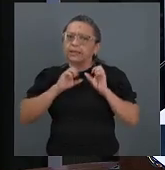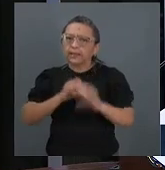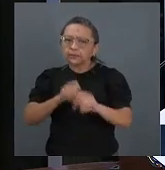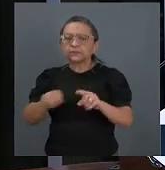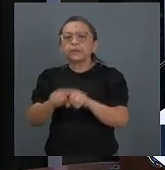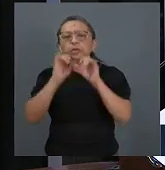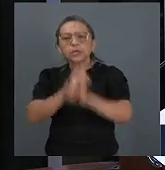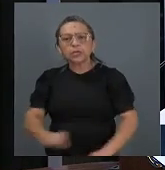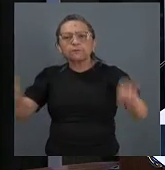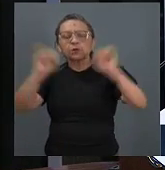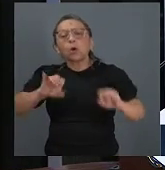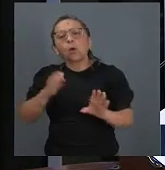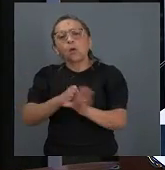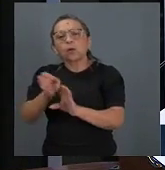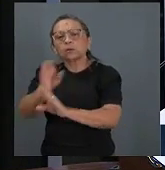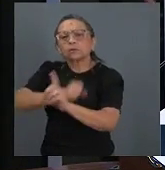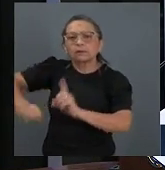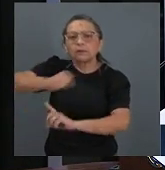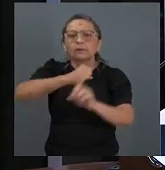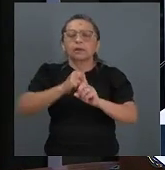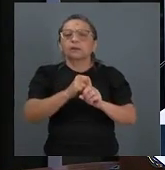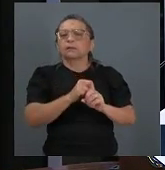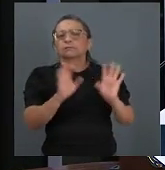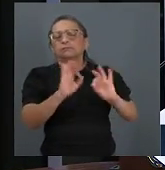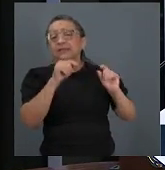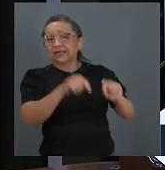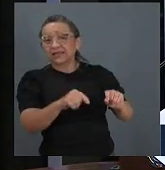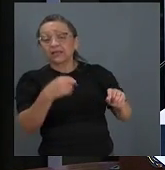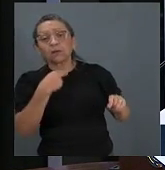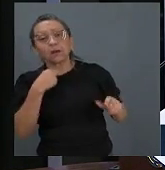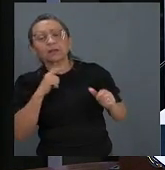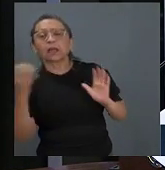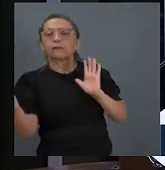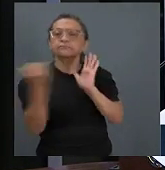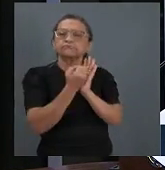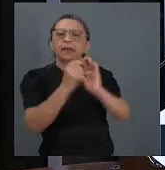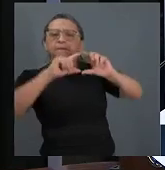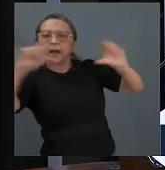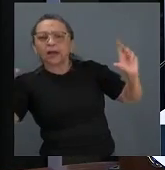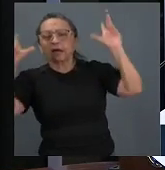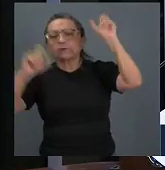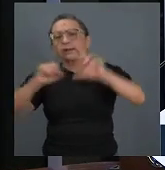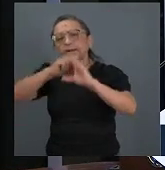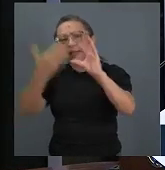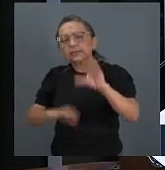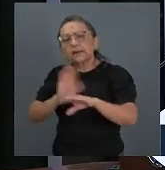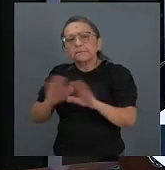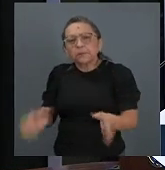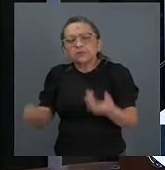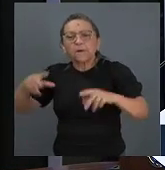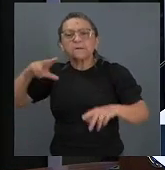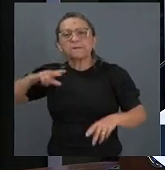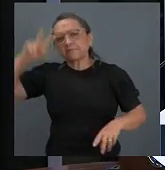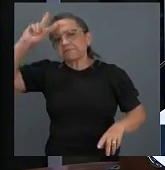informativo ou orientação social, dela não podendo constar símbolos ou imagens que caracterizam a promoção pessoal